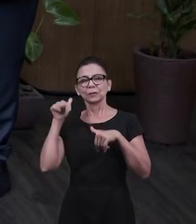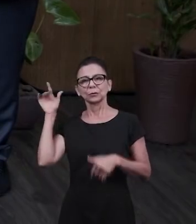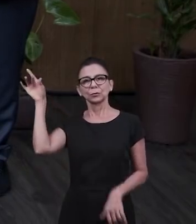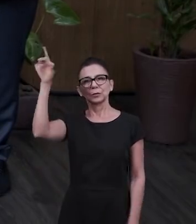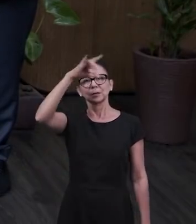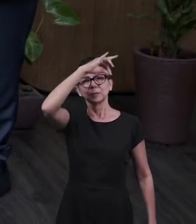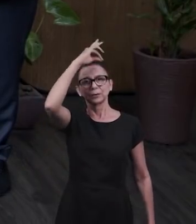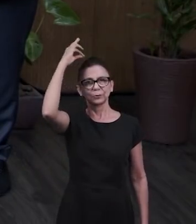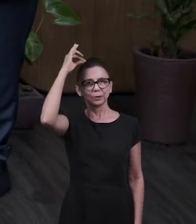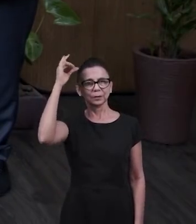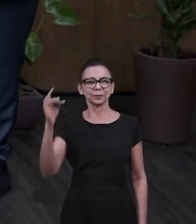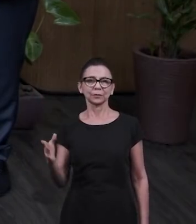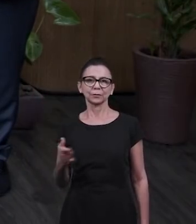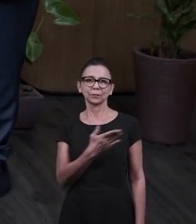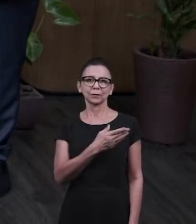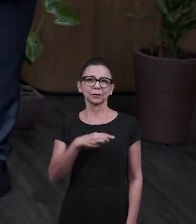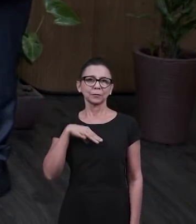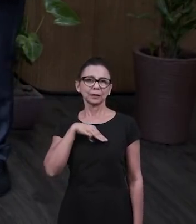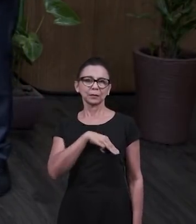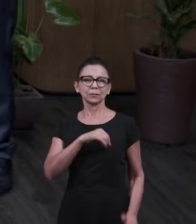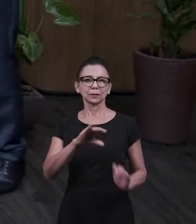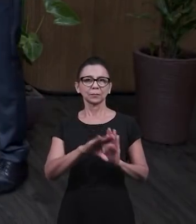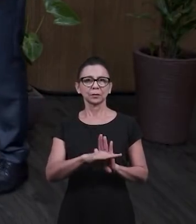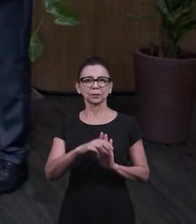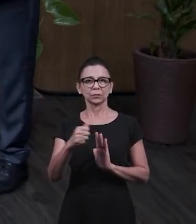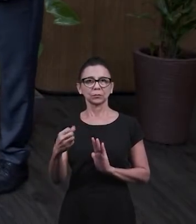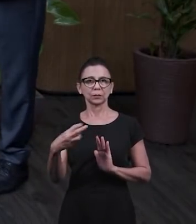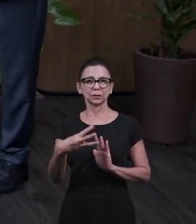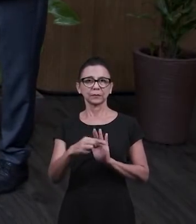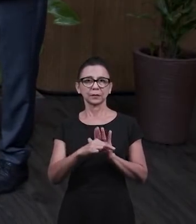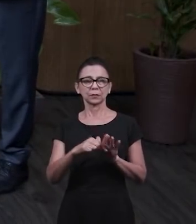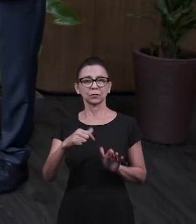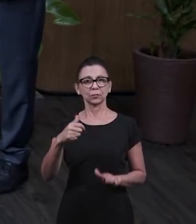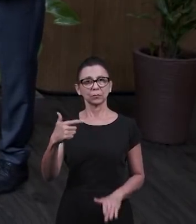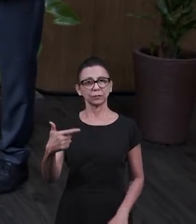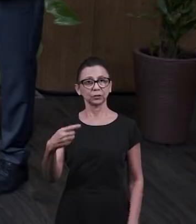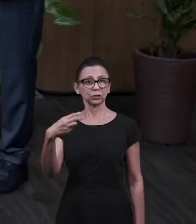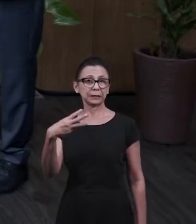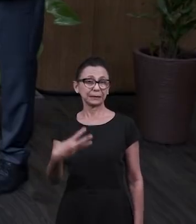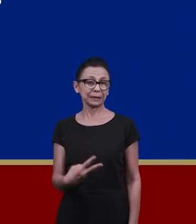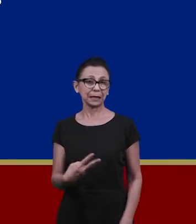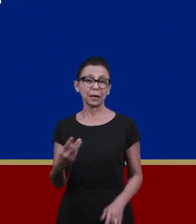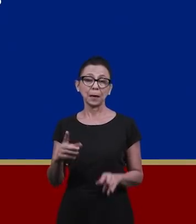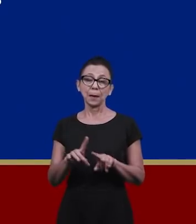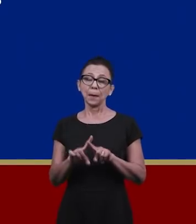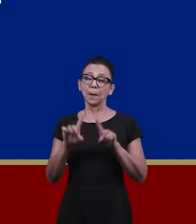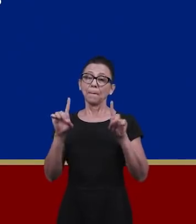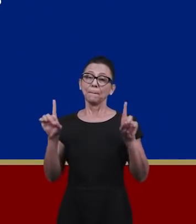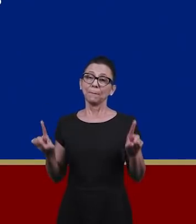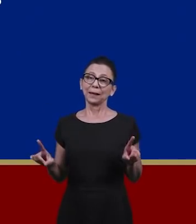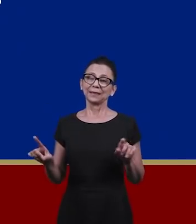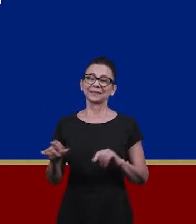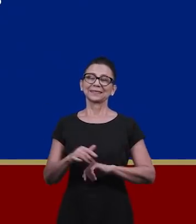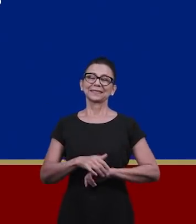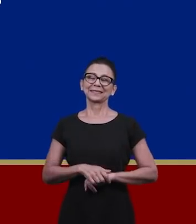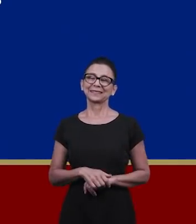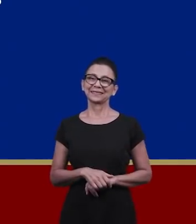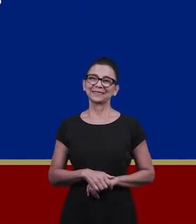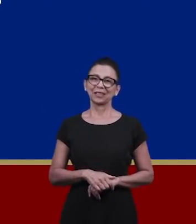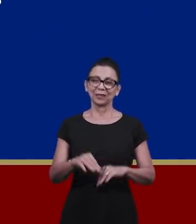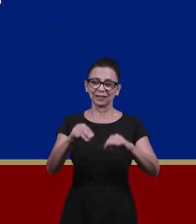13, 23. Mas o que foi semeado em boa terra é o que